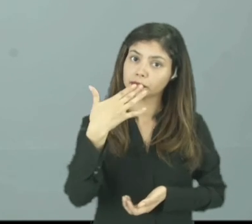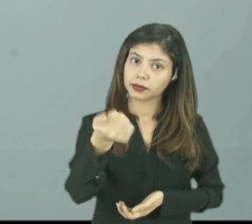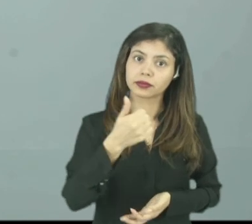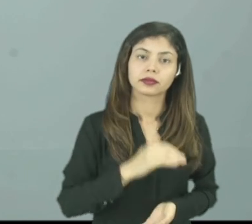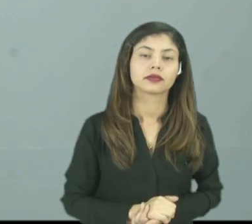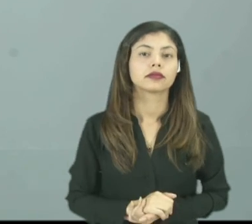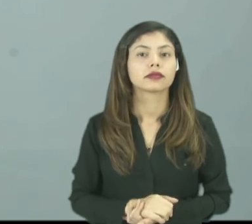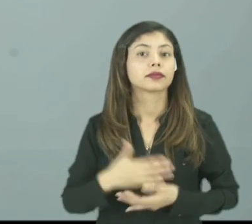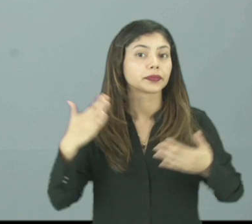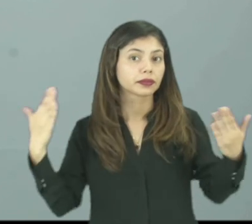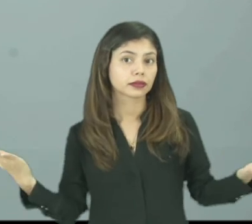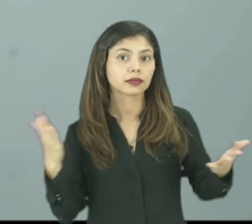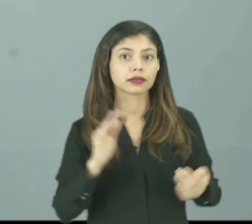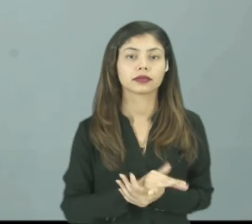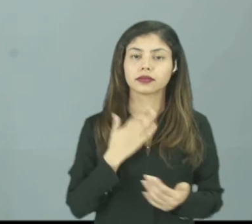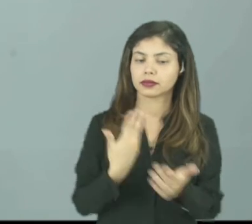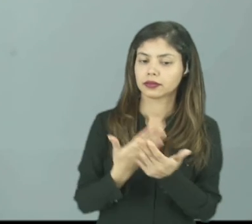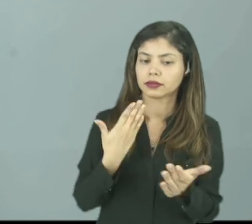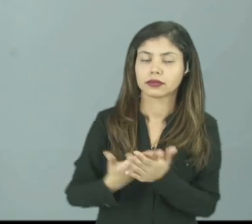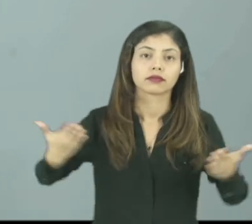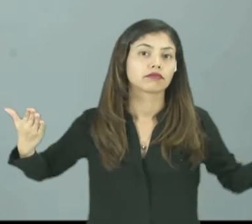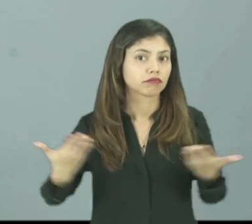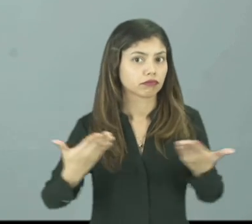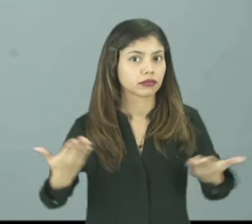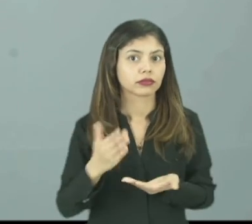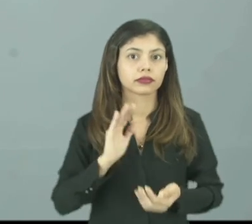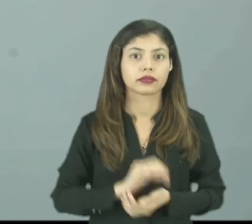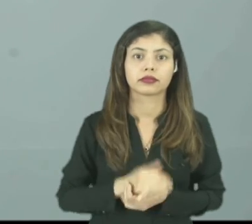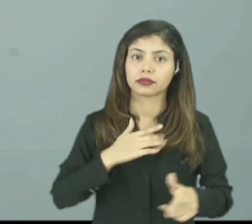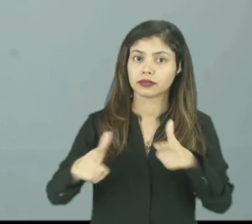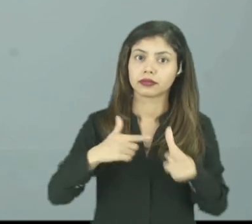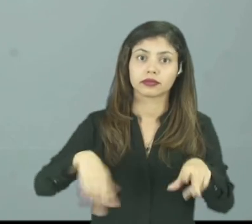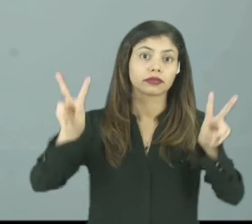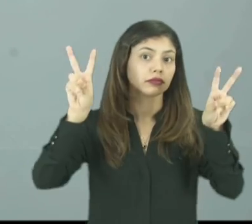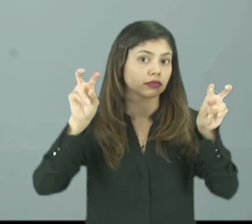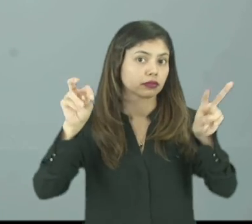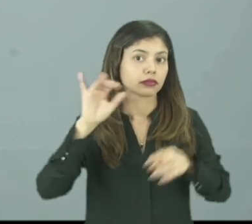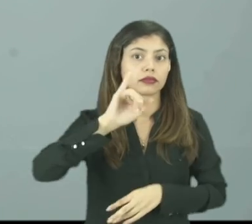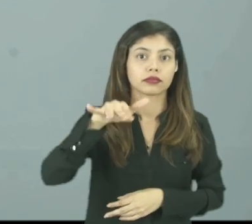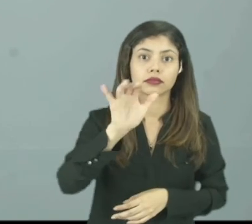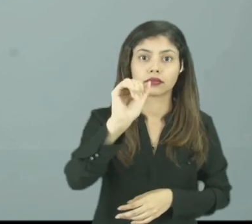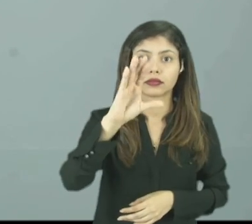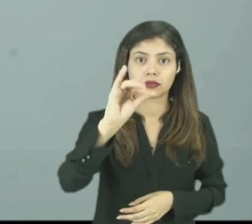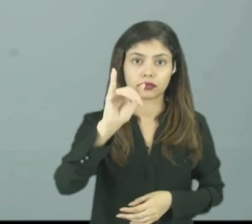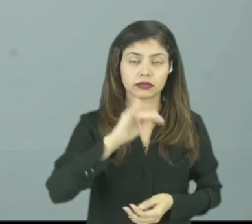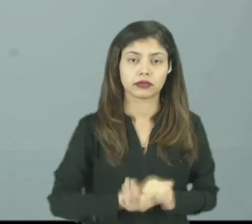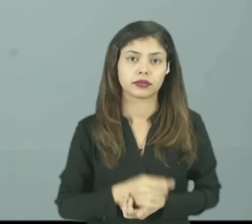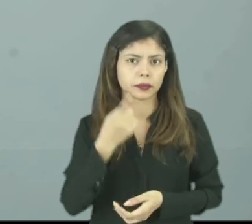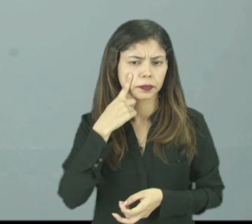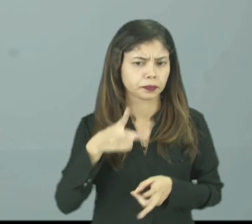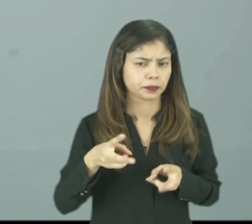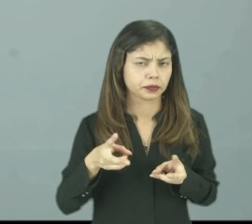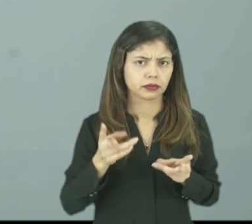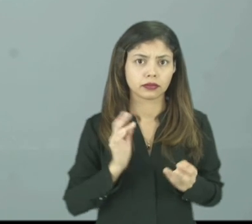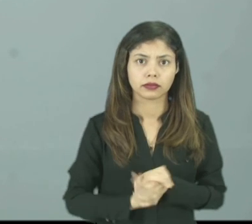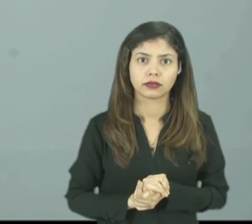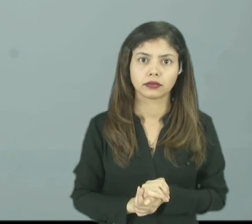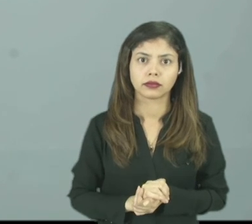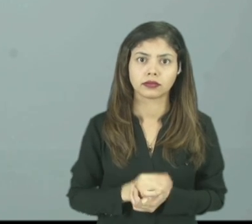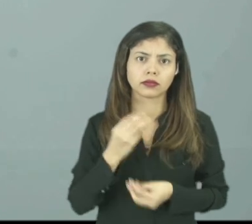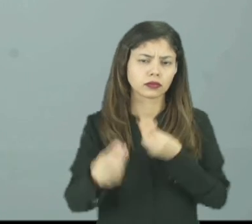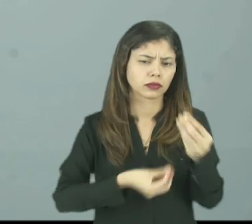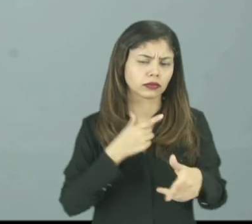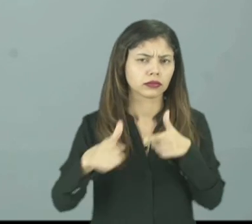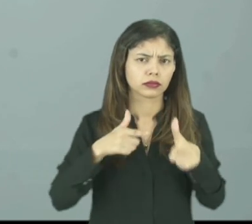bem? Gente, na aula de hoje nós trabalhamos esse teorema de Jacob e aí você percebe como é